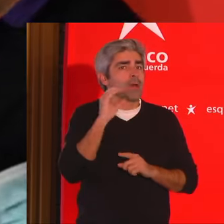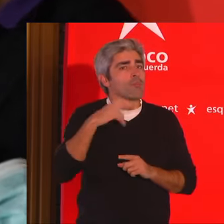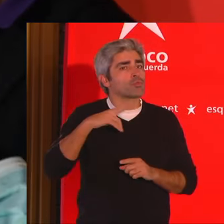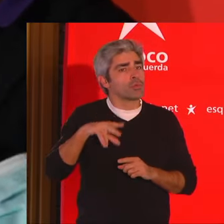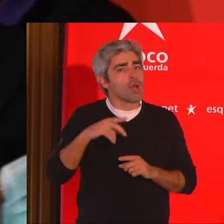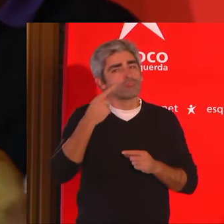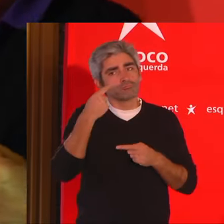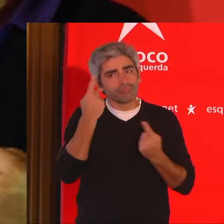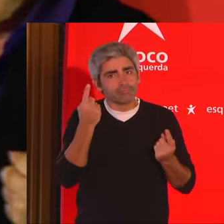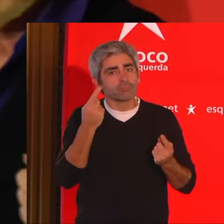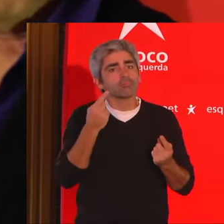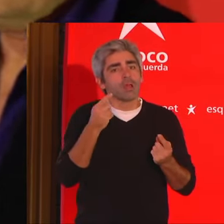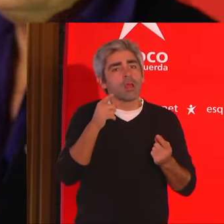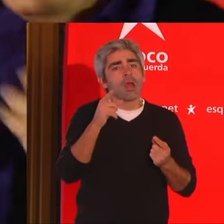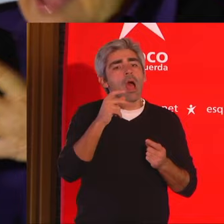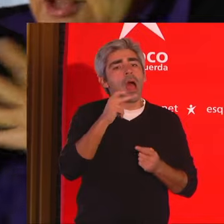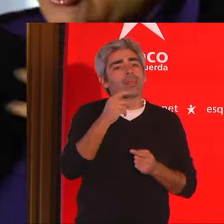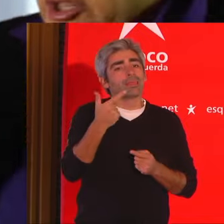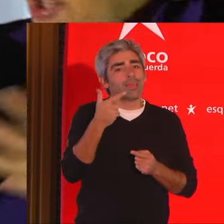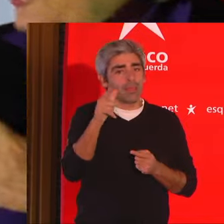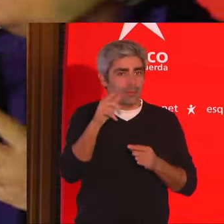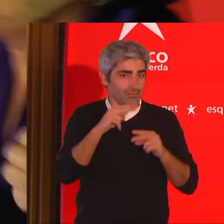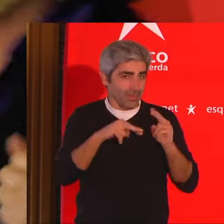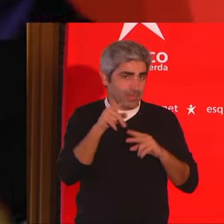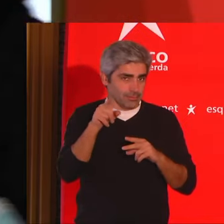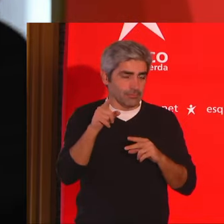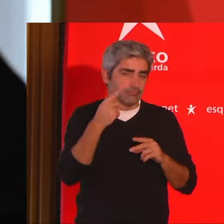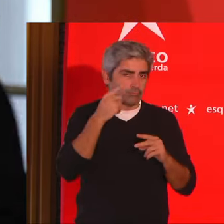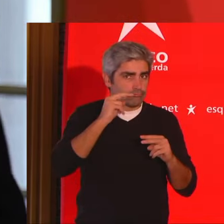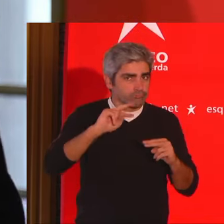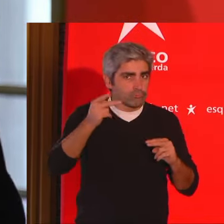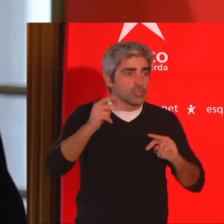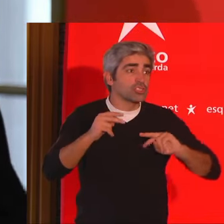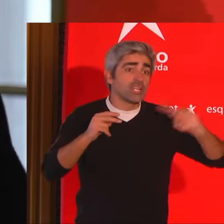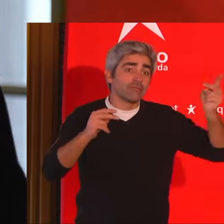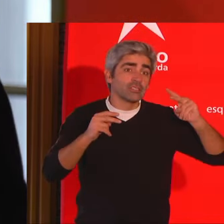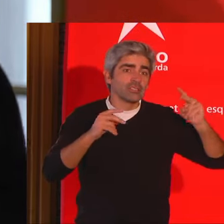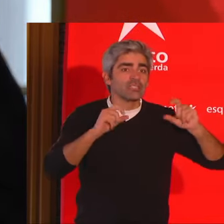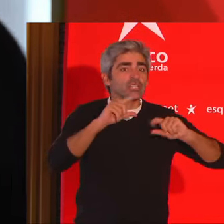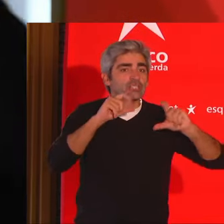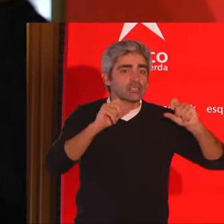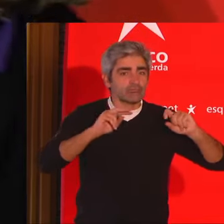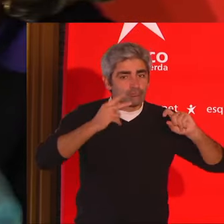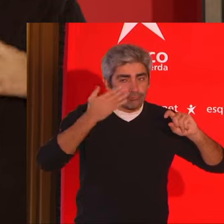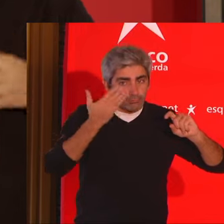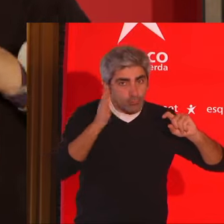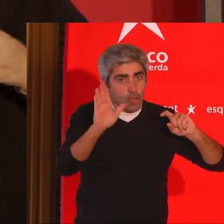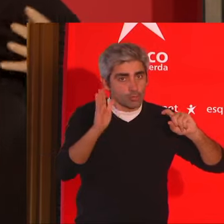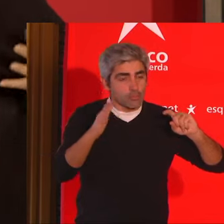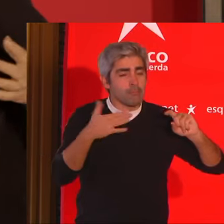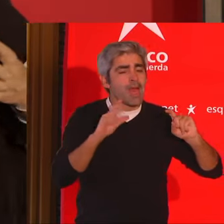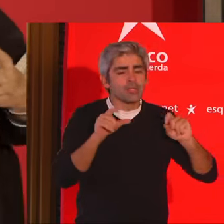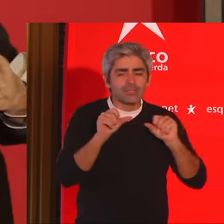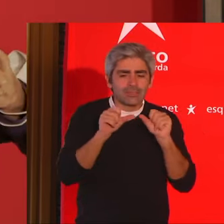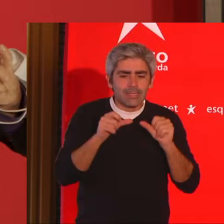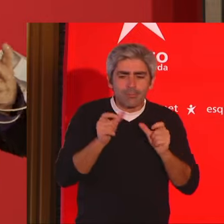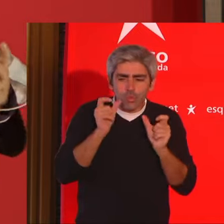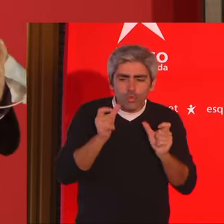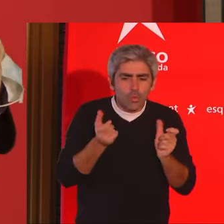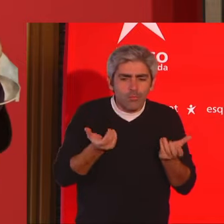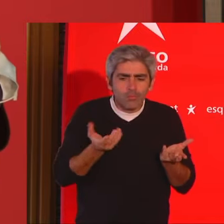partilhe com a autoridade tributária dados estatísticos das transferências para offshore, a verdade é que o sistema não permite nenhum